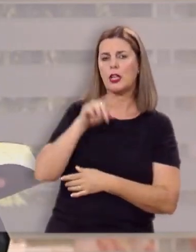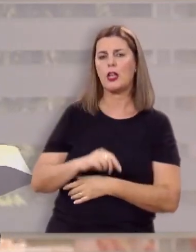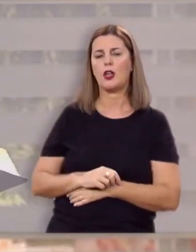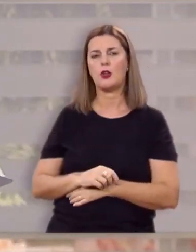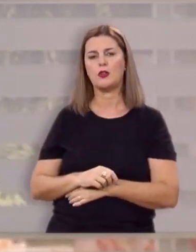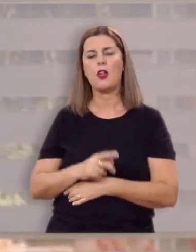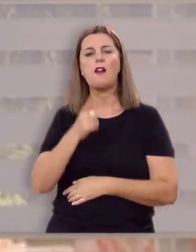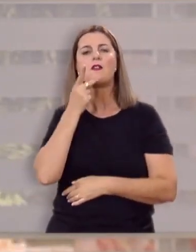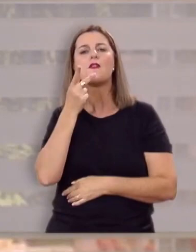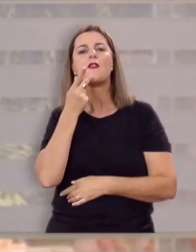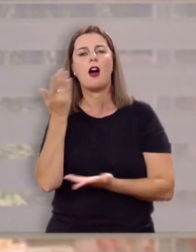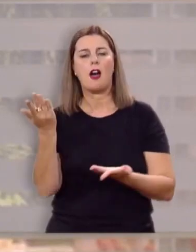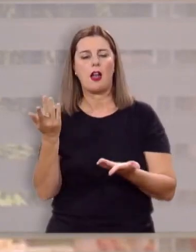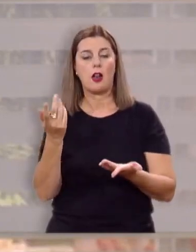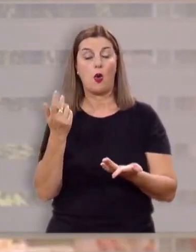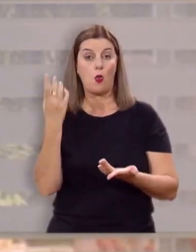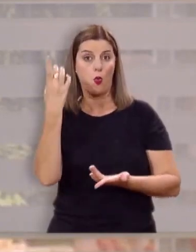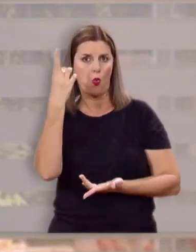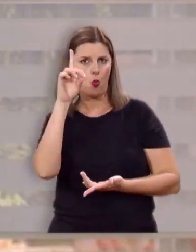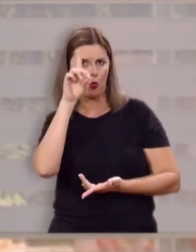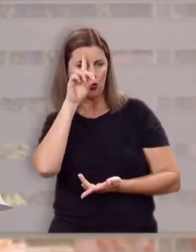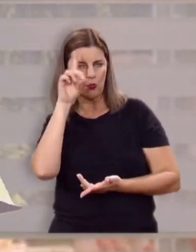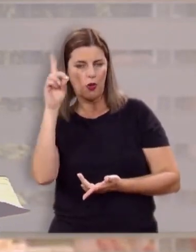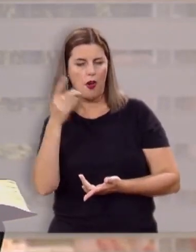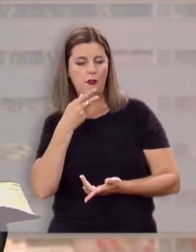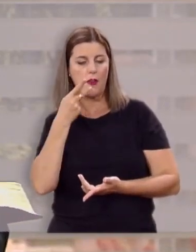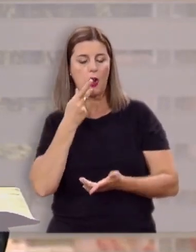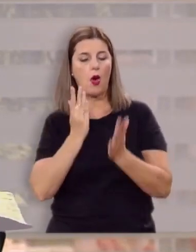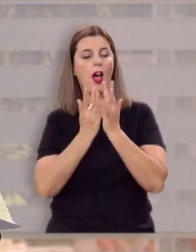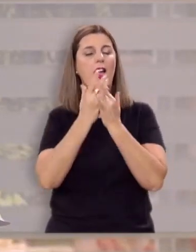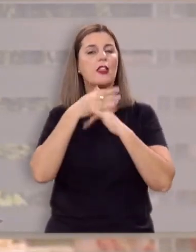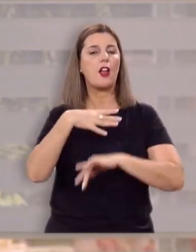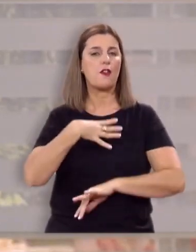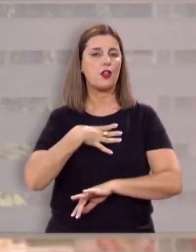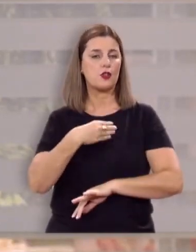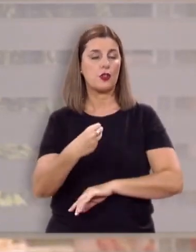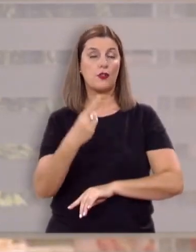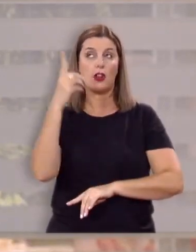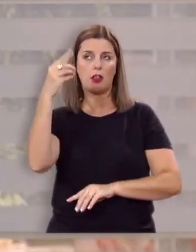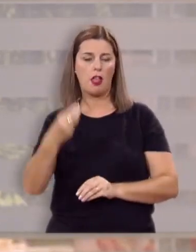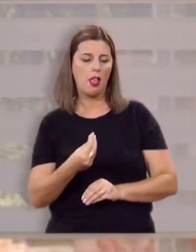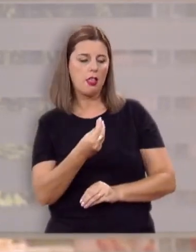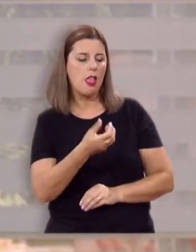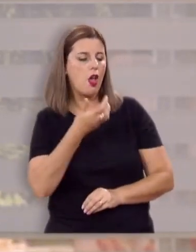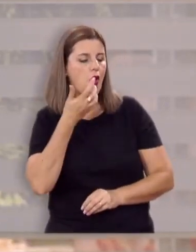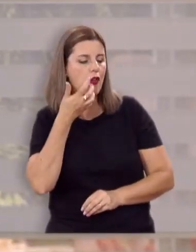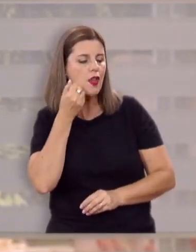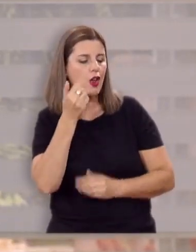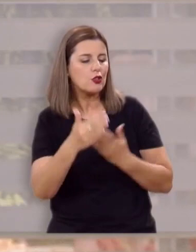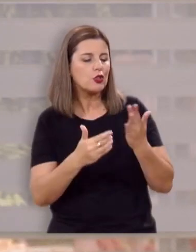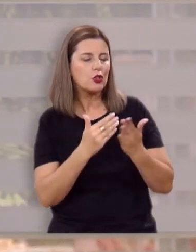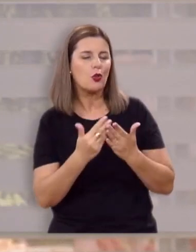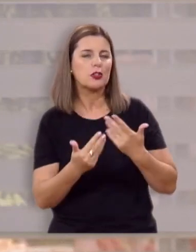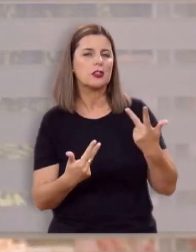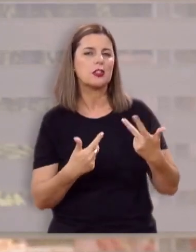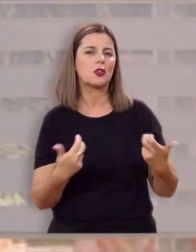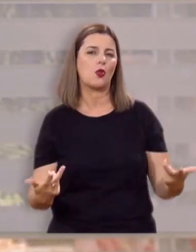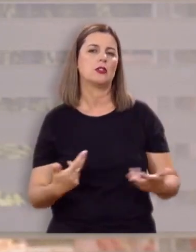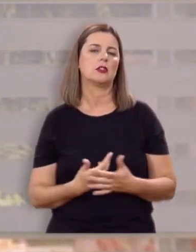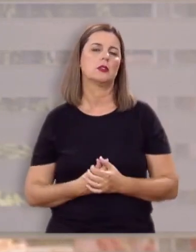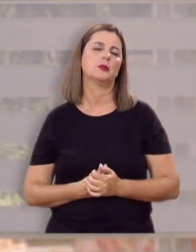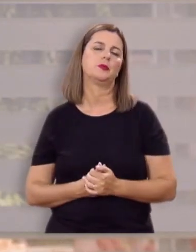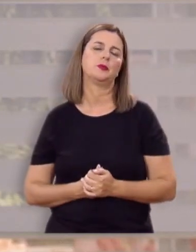Deus, ele diz o seguinte: nesses últimos dias nos falou pelo Filho, a quem constituiu o herdeiro de todas